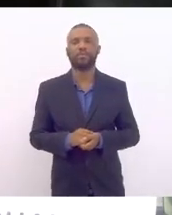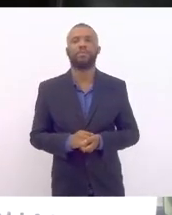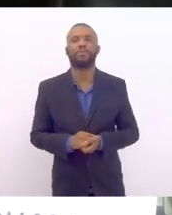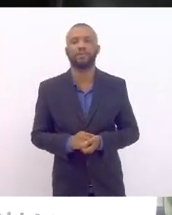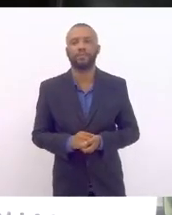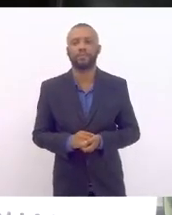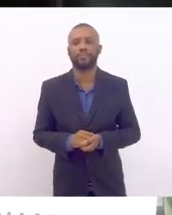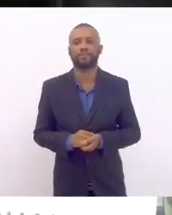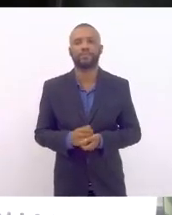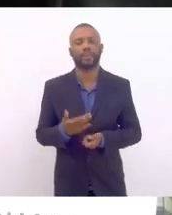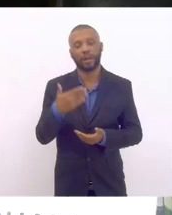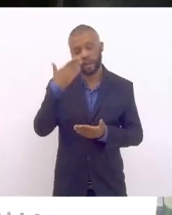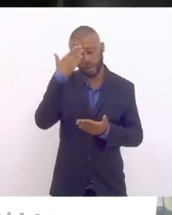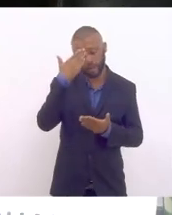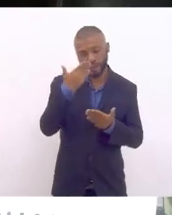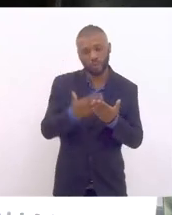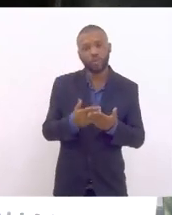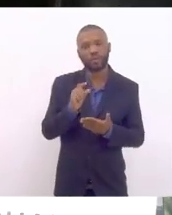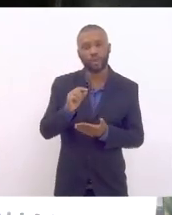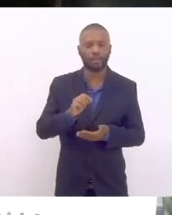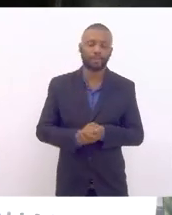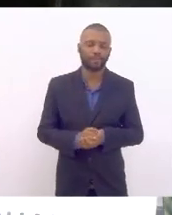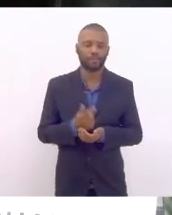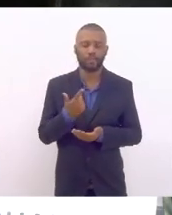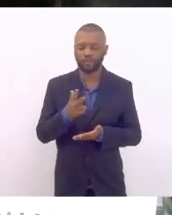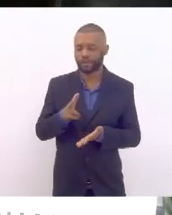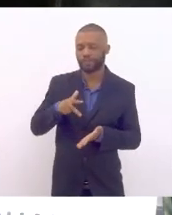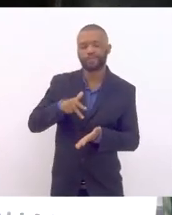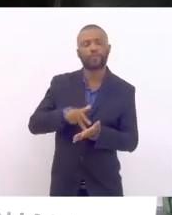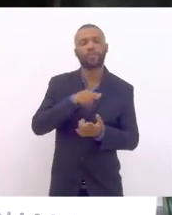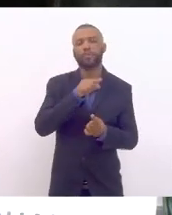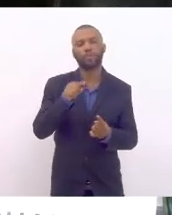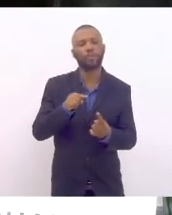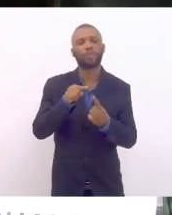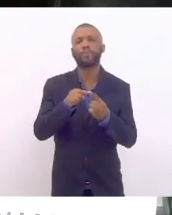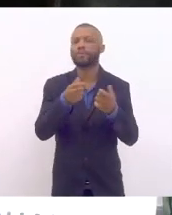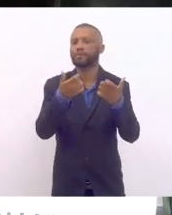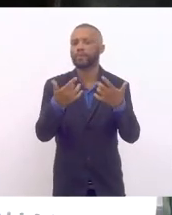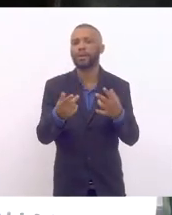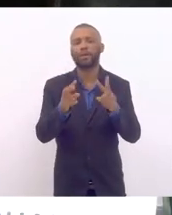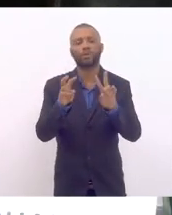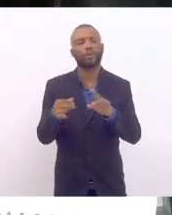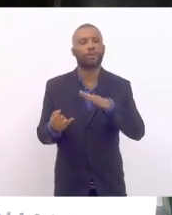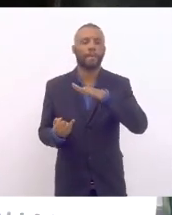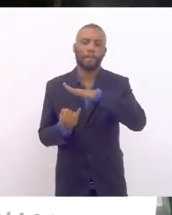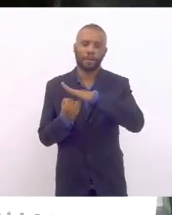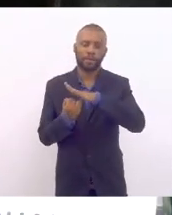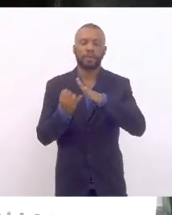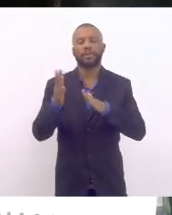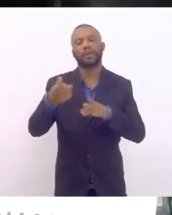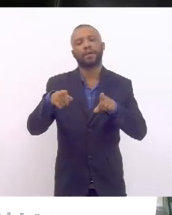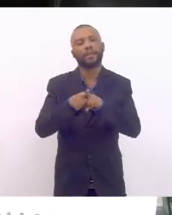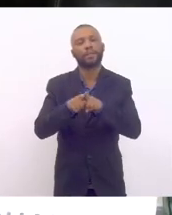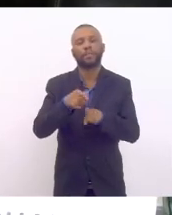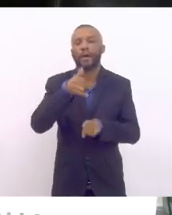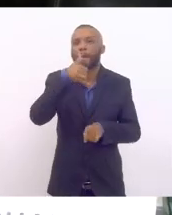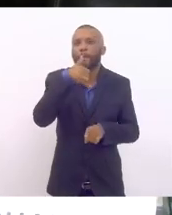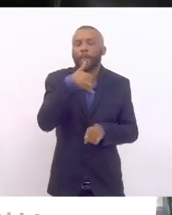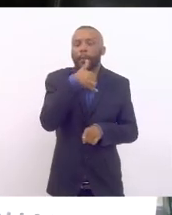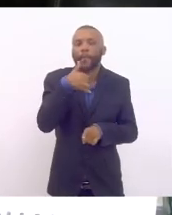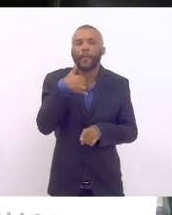queria eu acho que eu tô aqui para falar de uma instituição que passou por isso